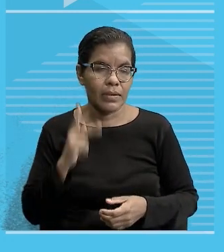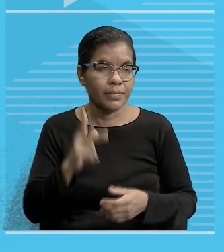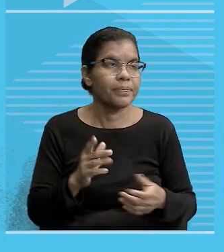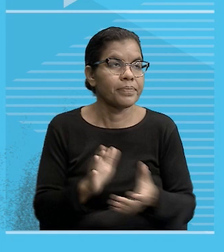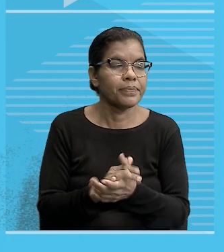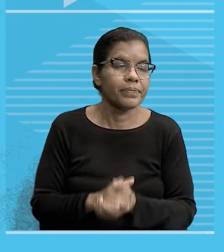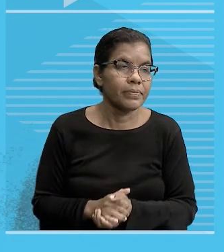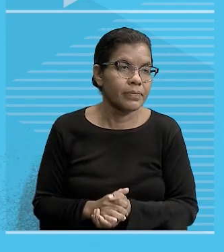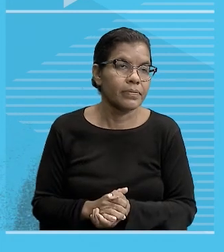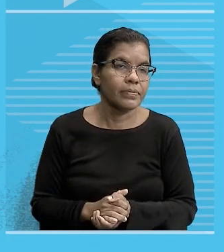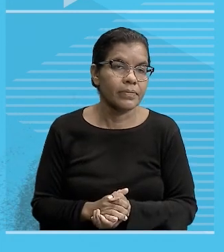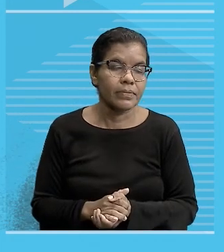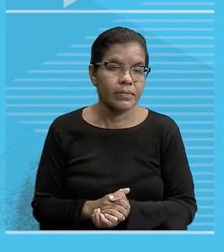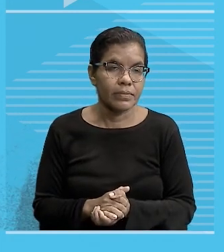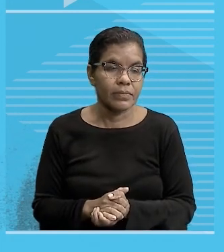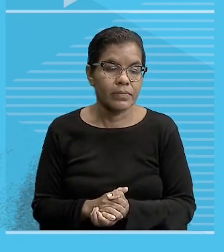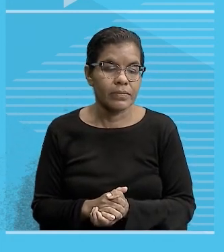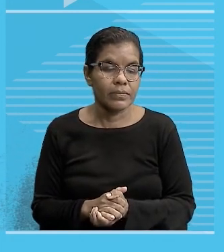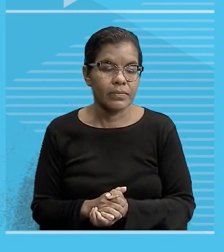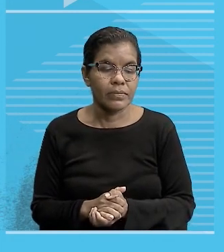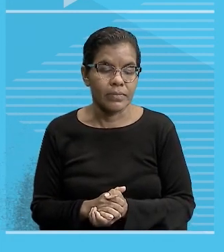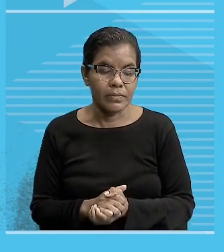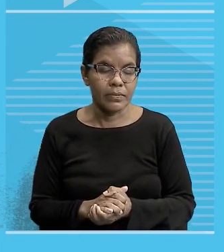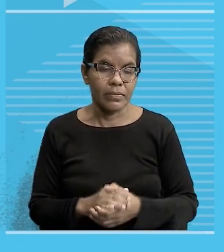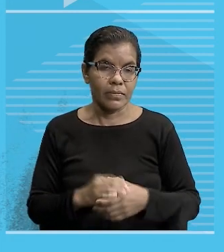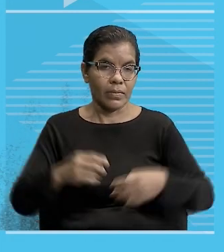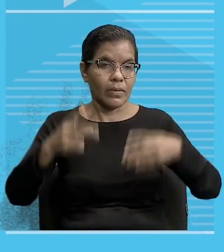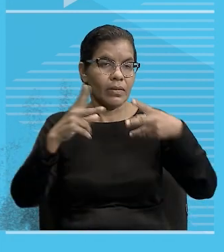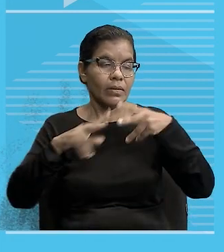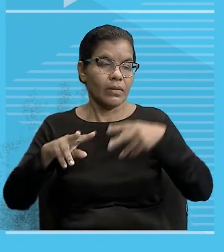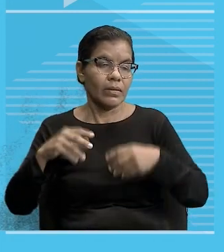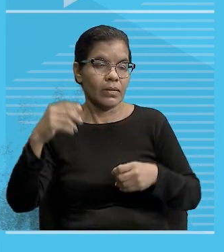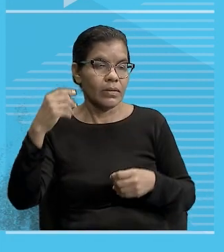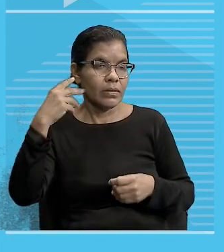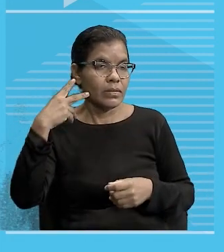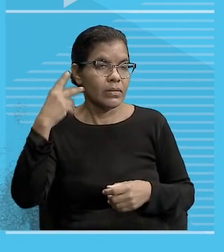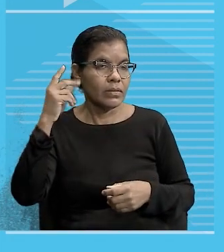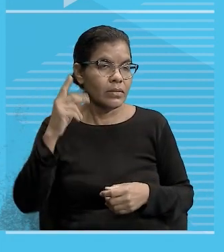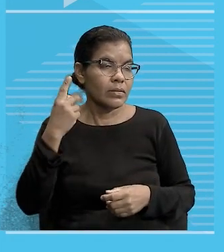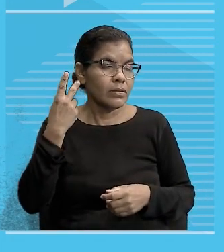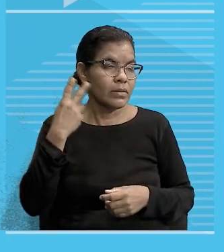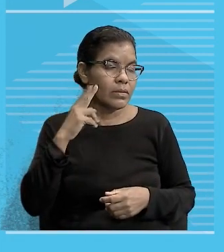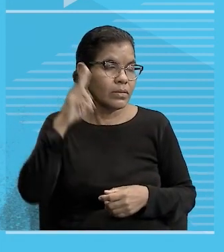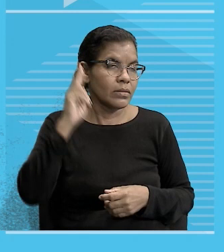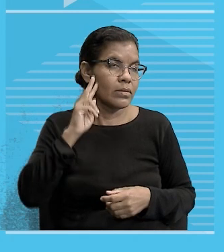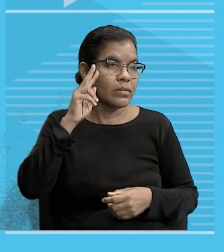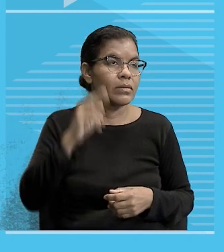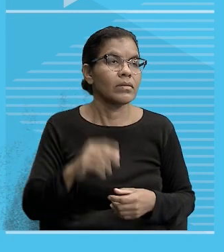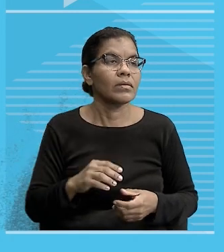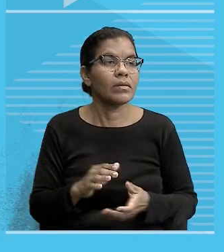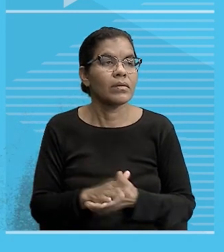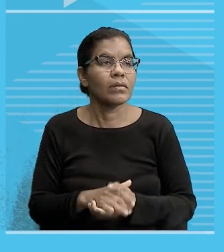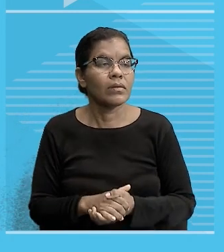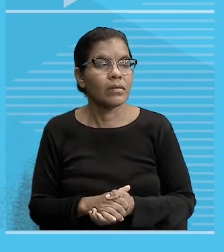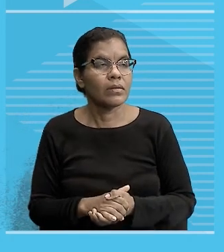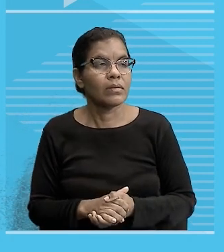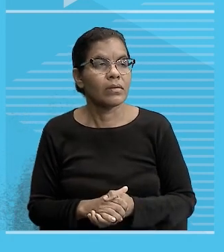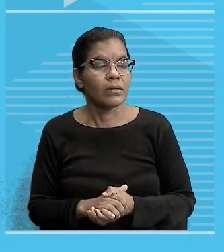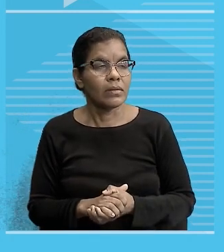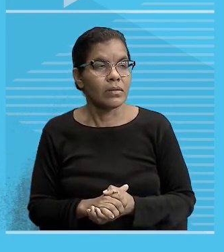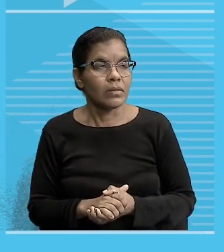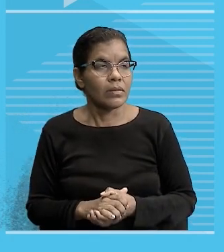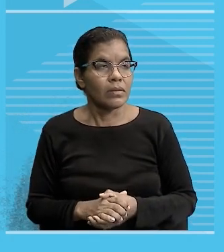então ó uma visão histórica da administração de marketing nós tivemos aí o marte 1.0 centrado no produto